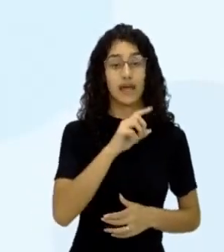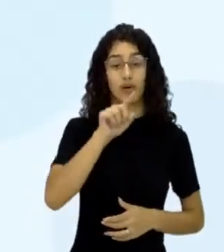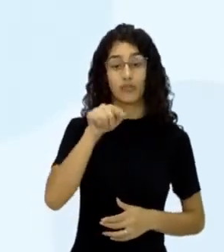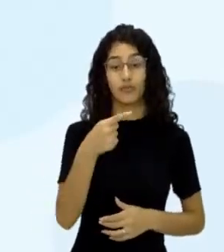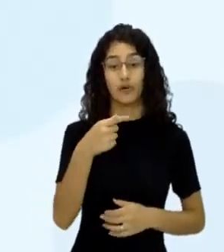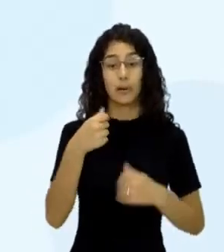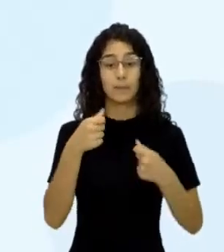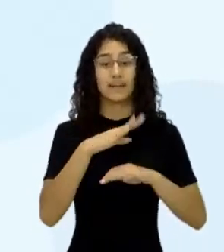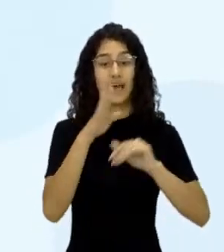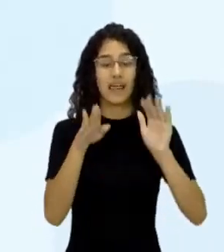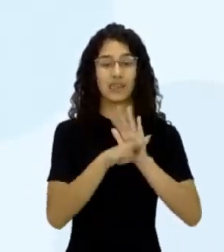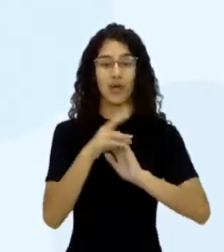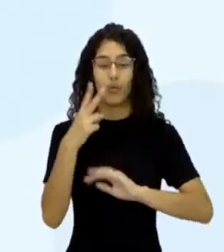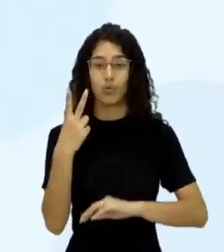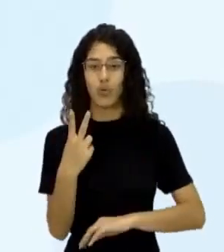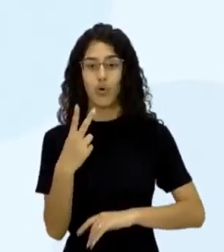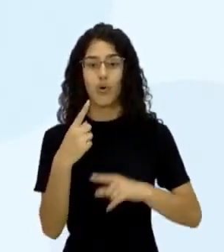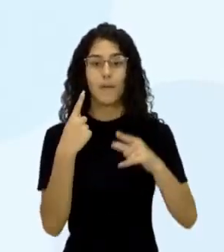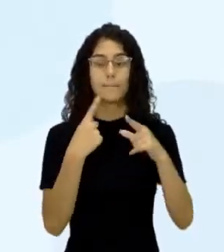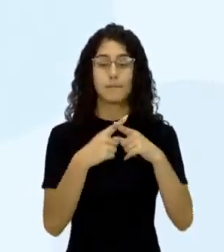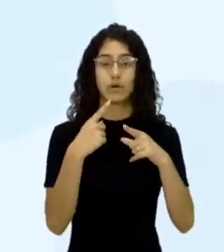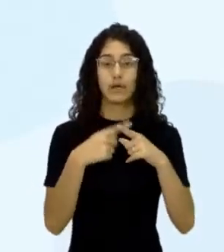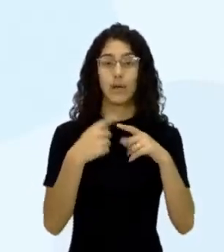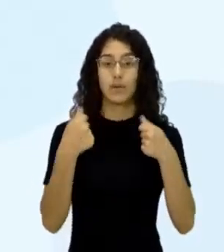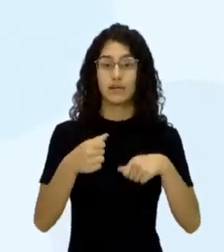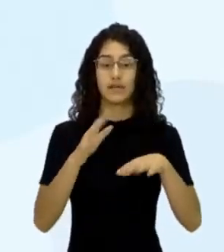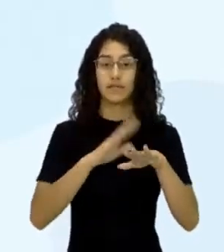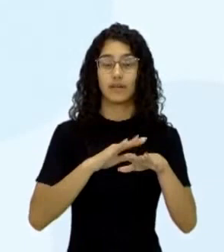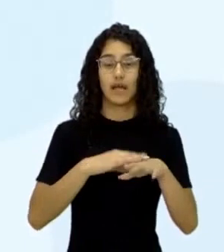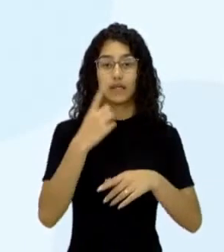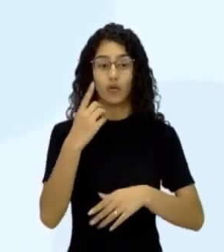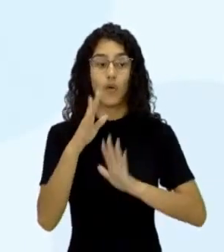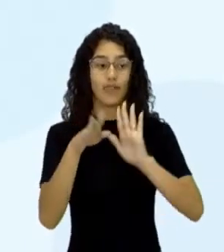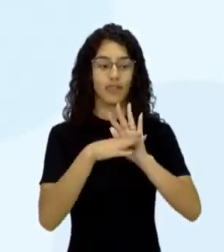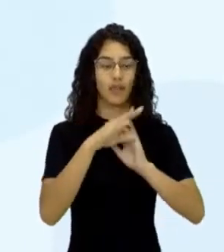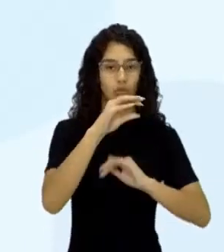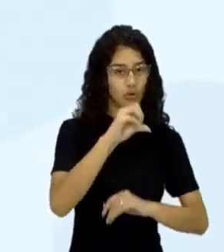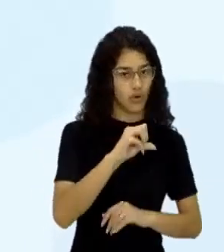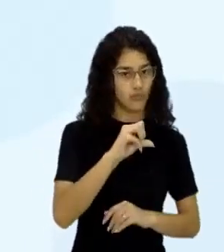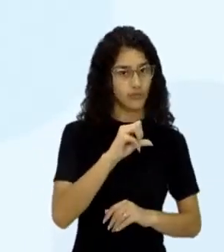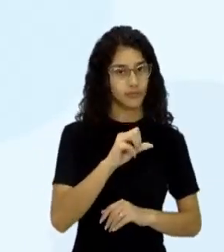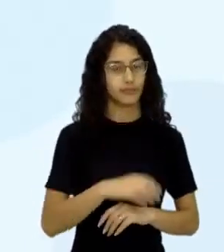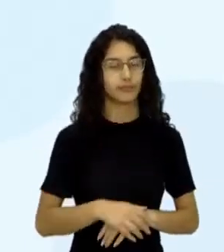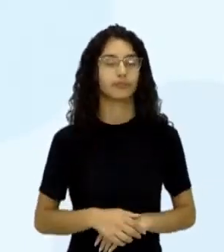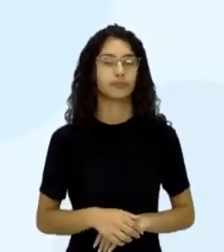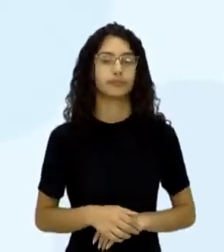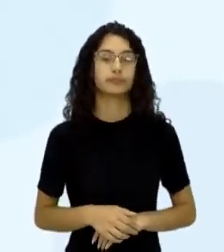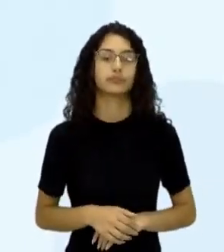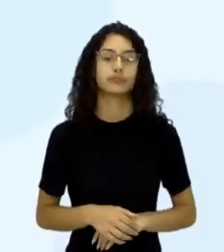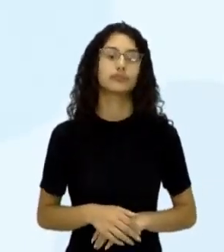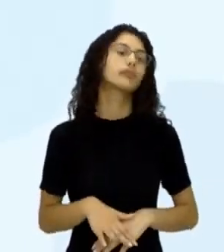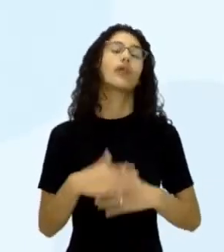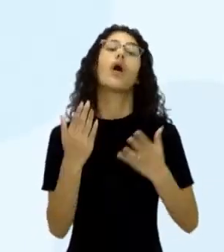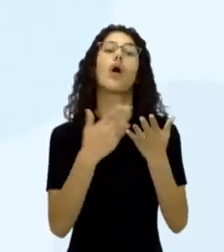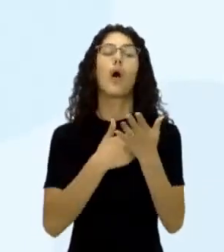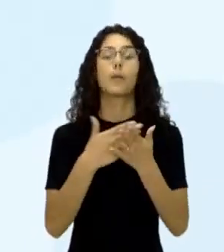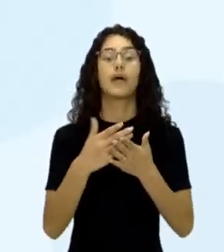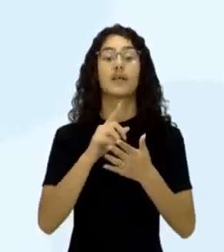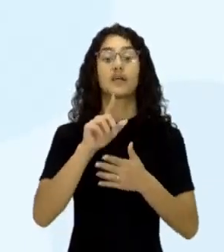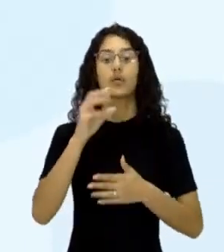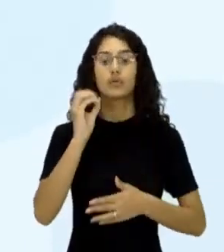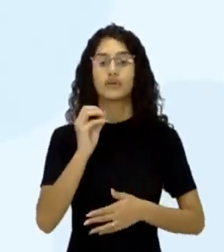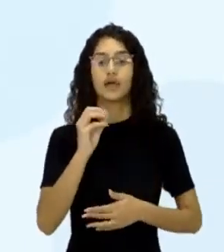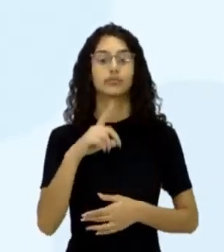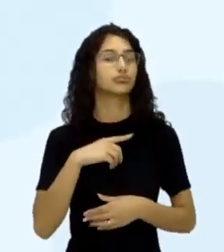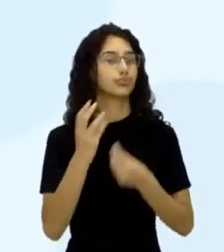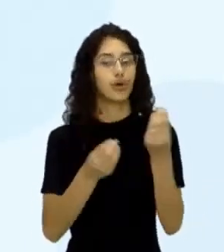tem que chegar até o 2, porque ele tem que ficar entre 1 e 9, tá certo? De 1 até 9. Então, começa com 0, não